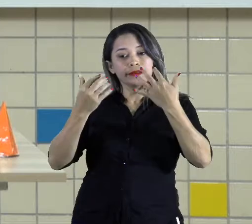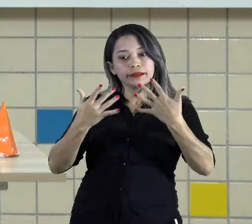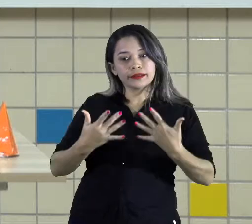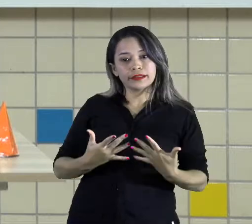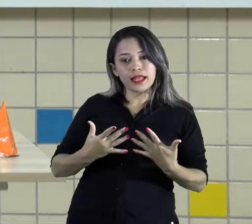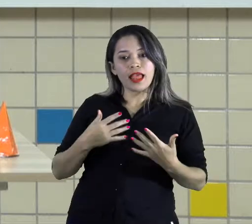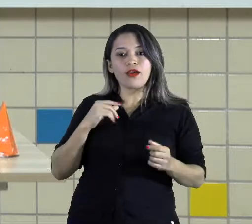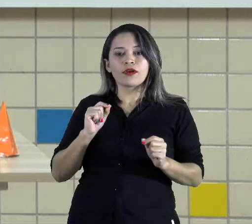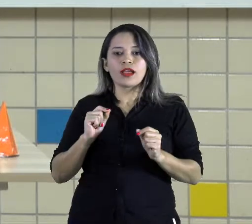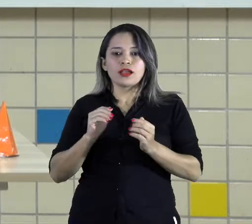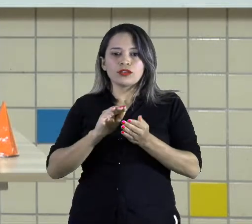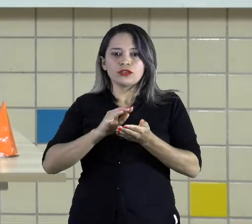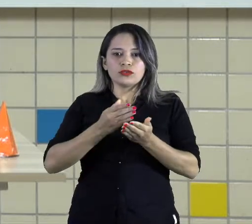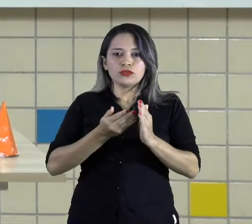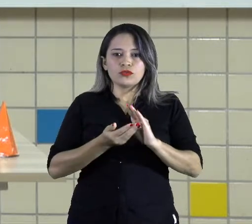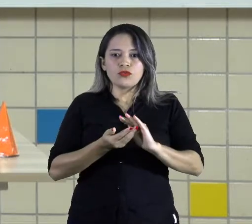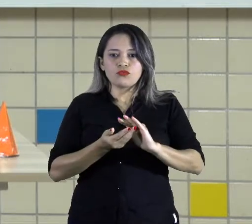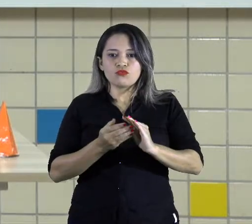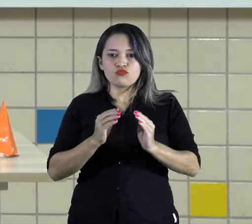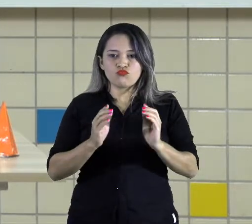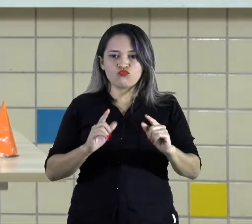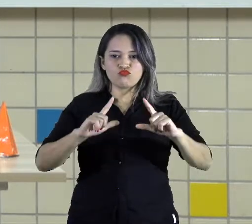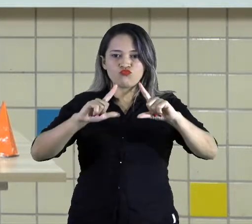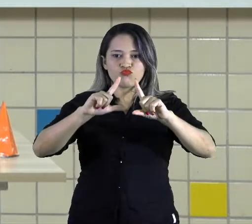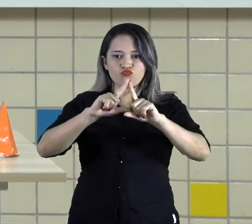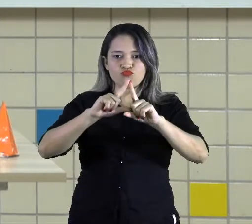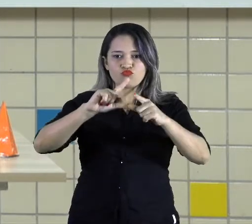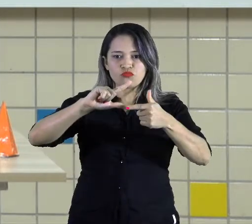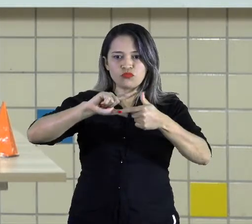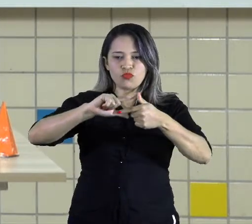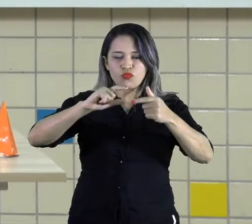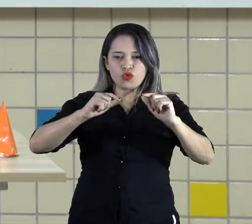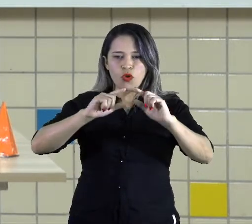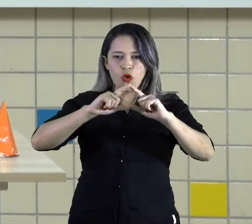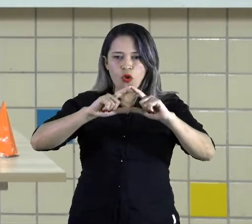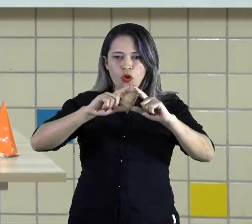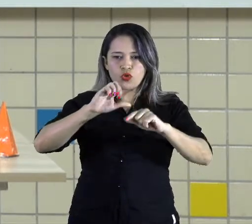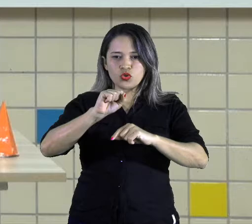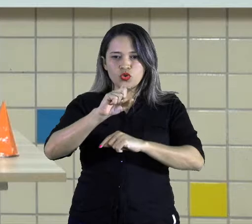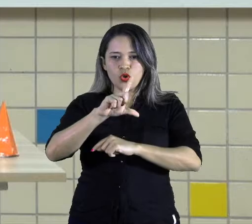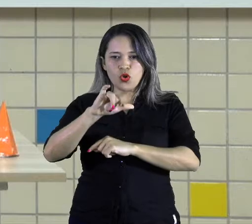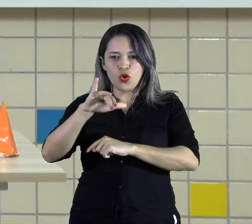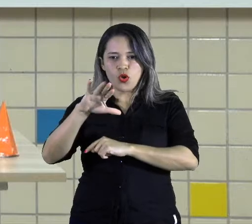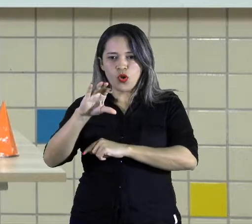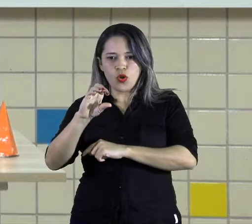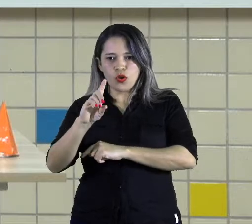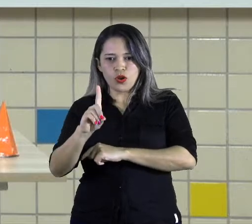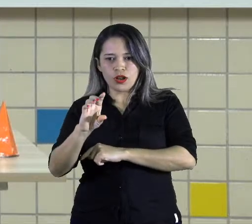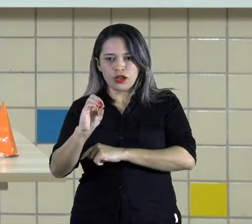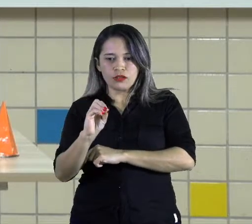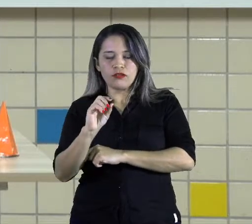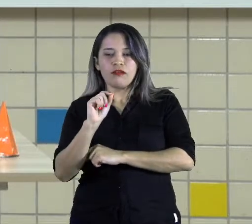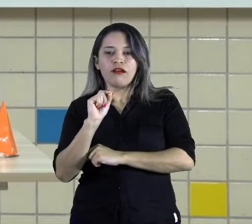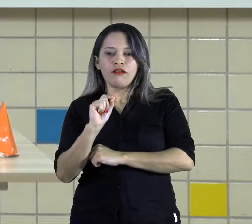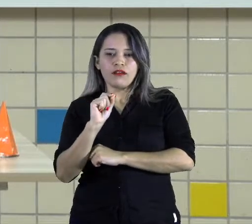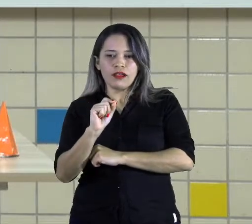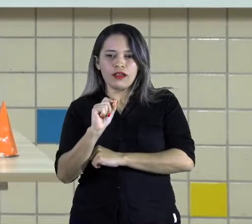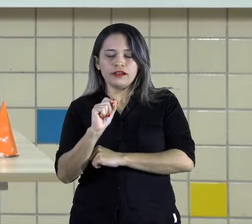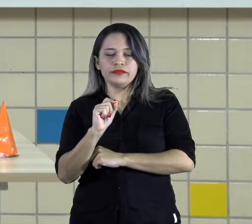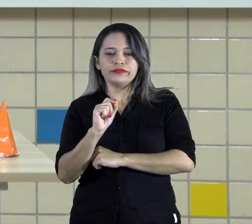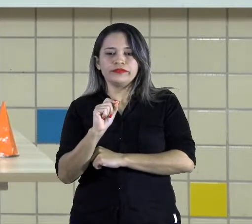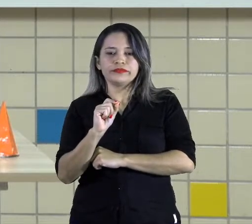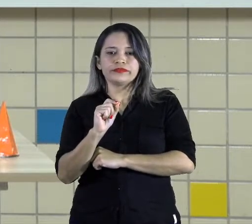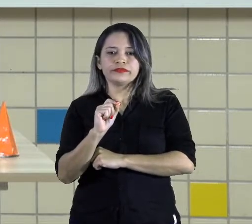gente desmonta um sólido geométrico. Vamos revisar o que é sólido geométrico? Sólido geométrico, pessoal,